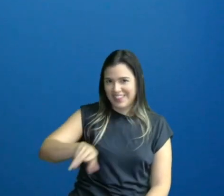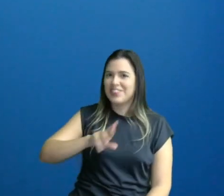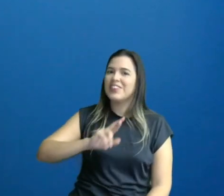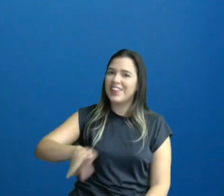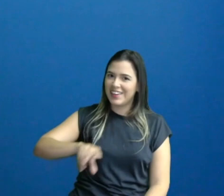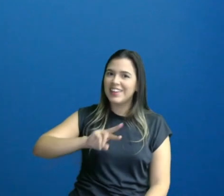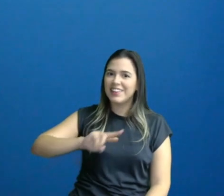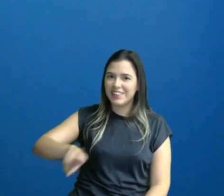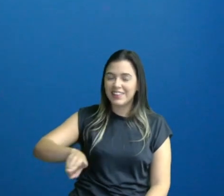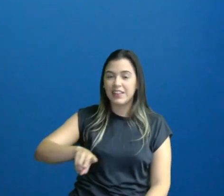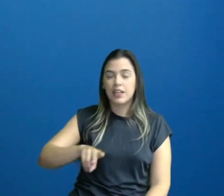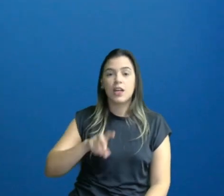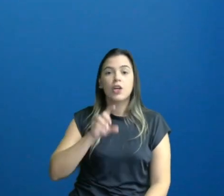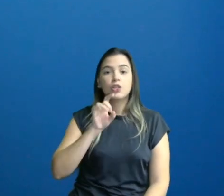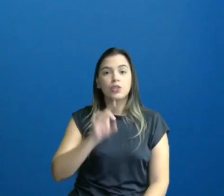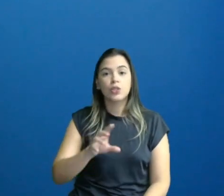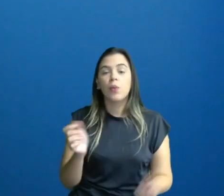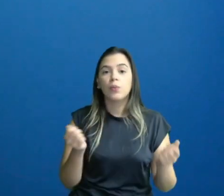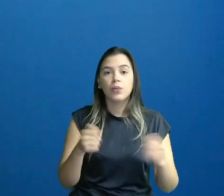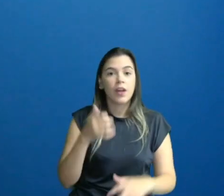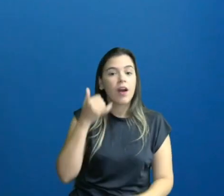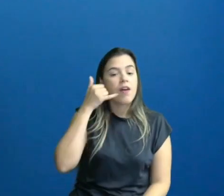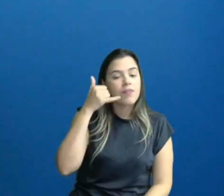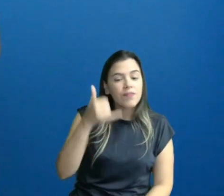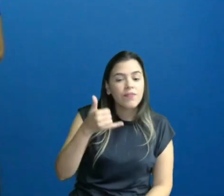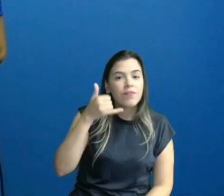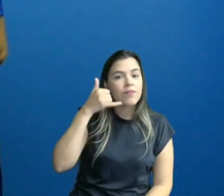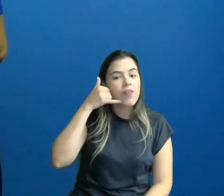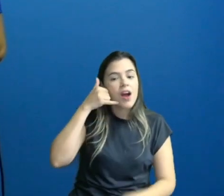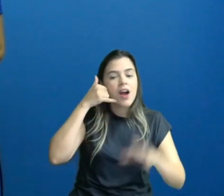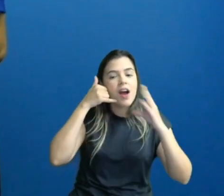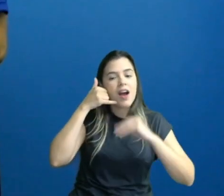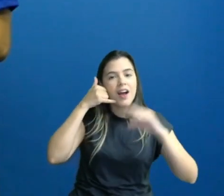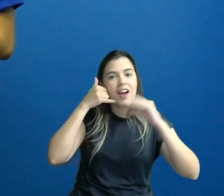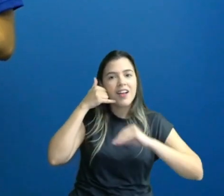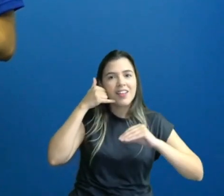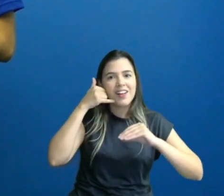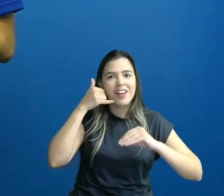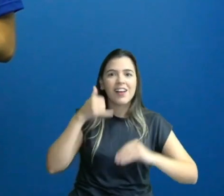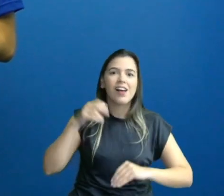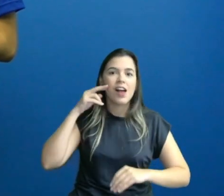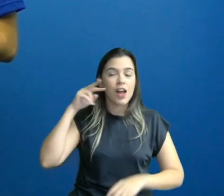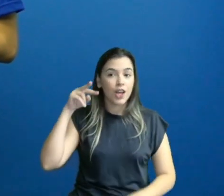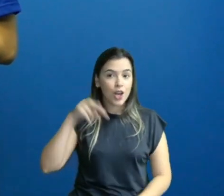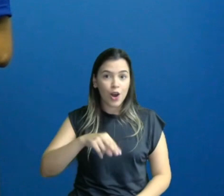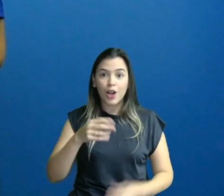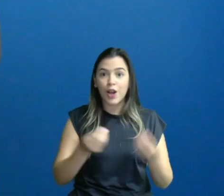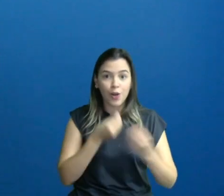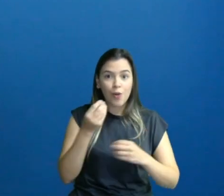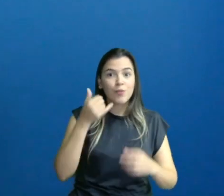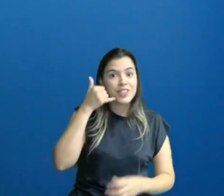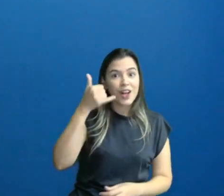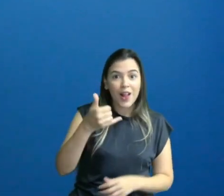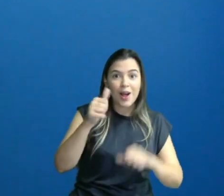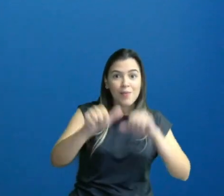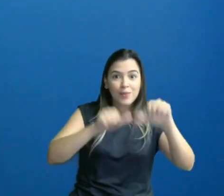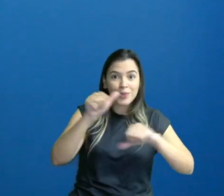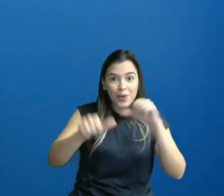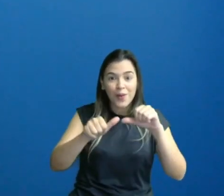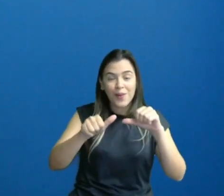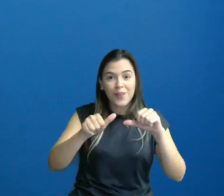bem diferente e você só podia realmente falar e olha celulares como mudaram também